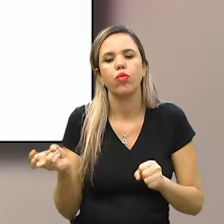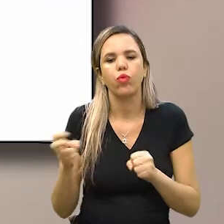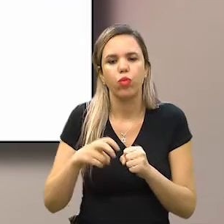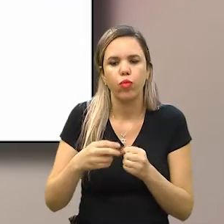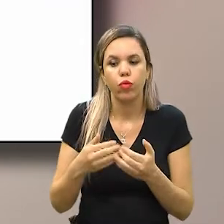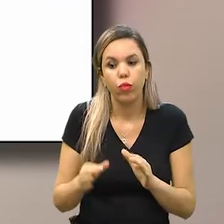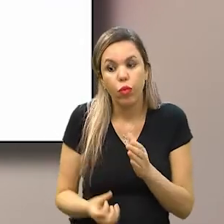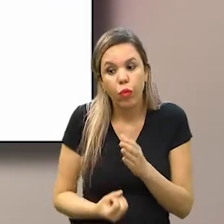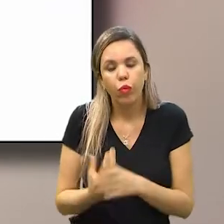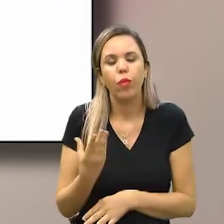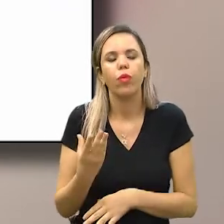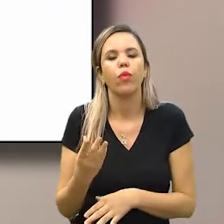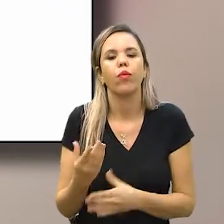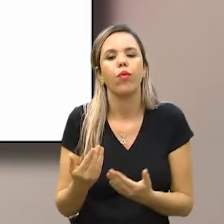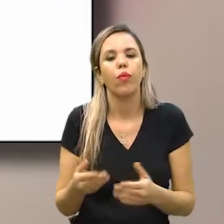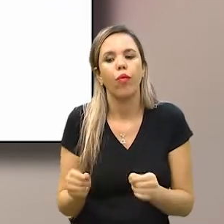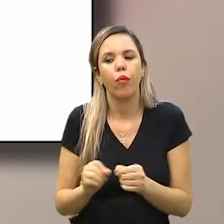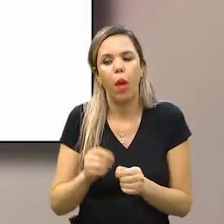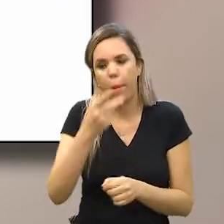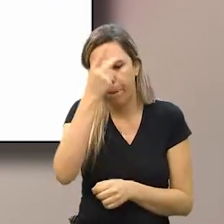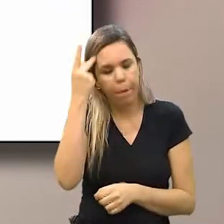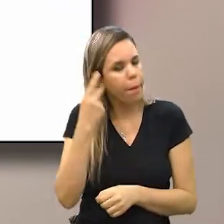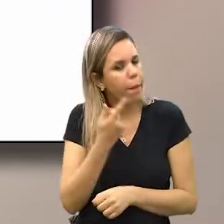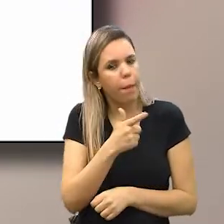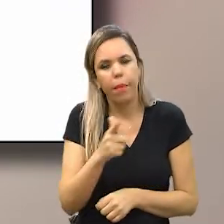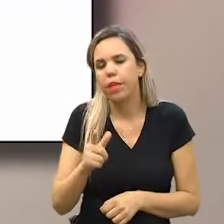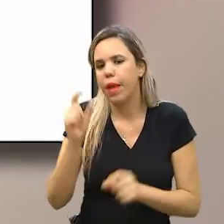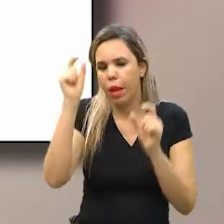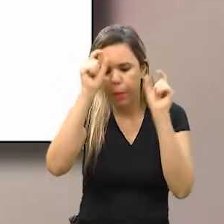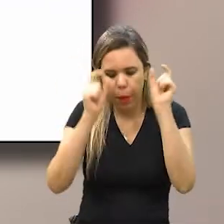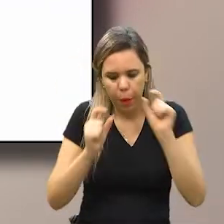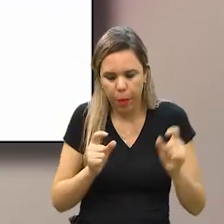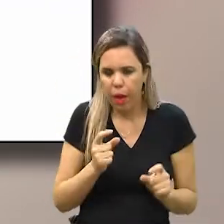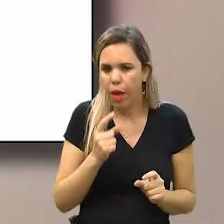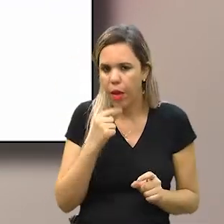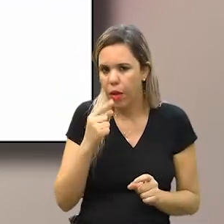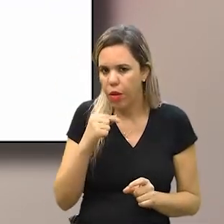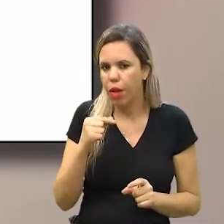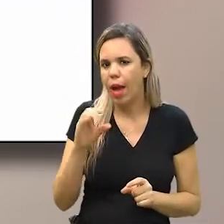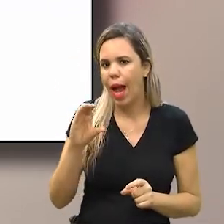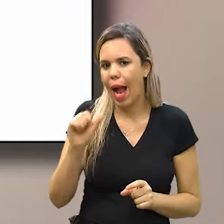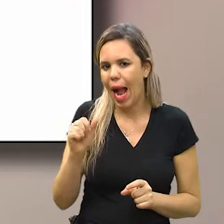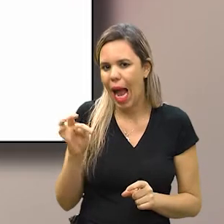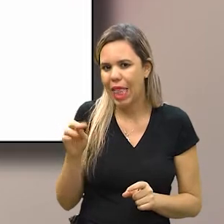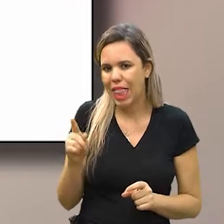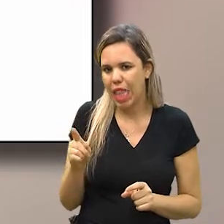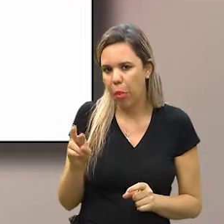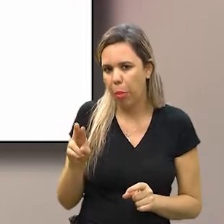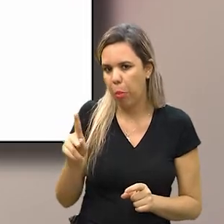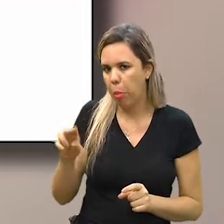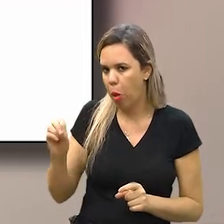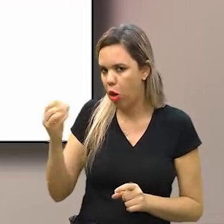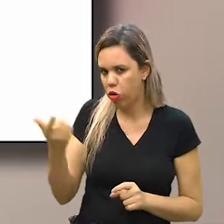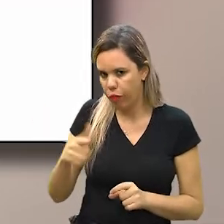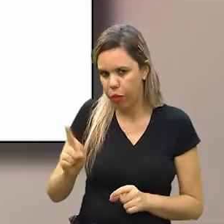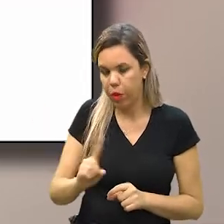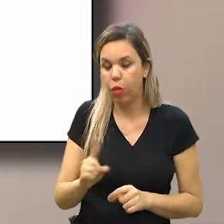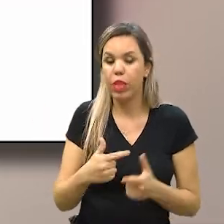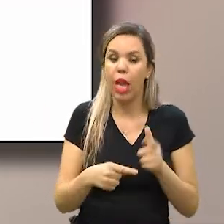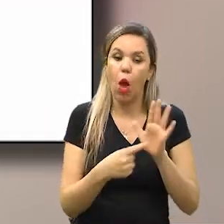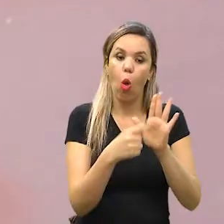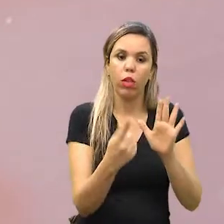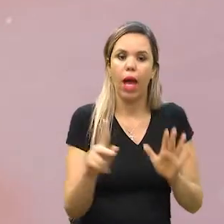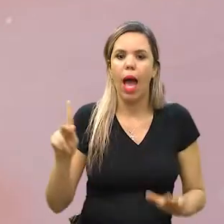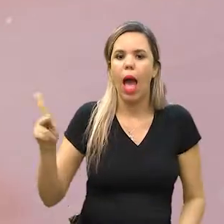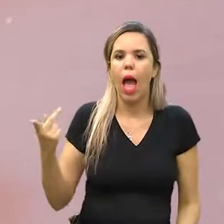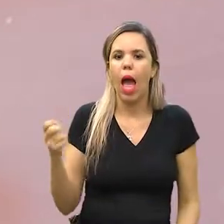esse vírus reativa. Quando ele reativa, a pessoa não vai ter catapora novamente. Aí ela já tem essa manifestação do herpes